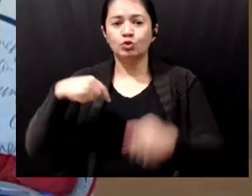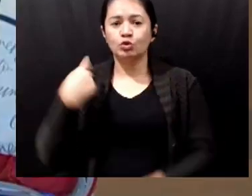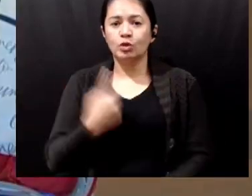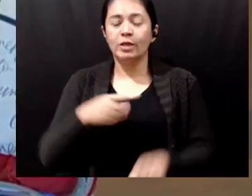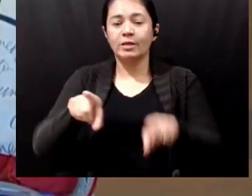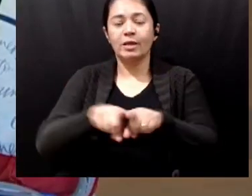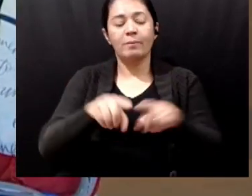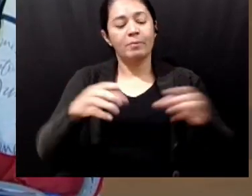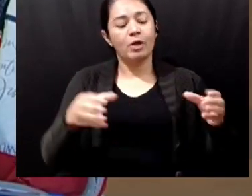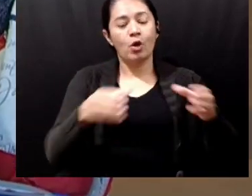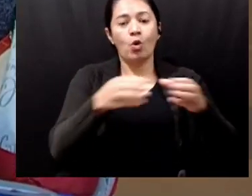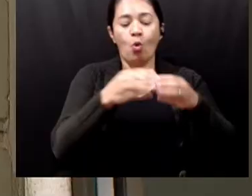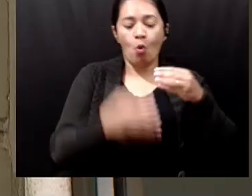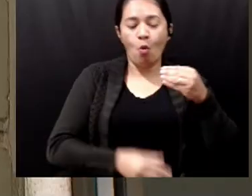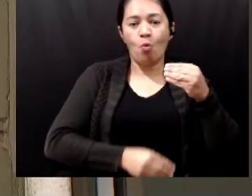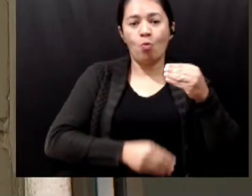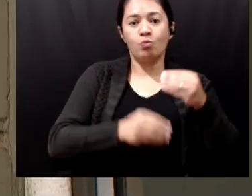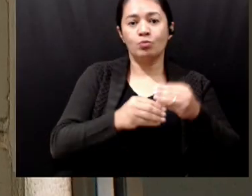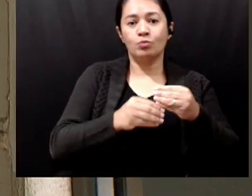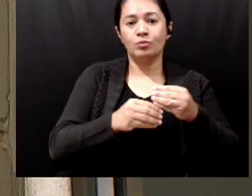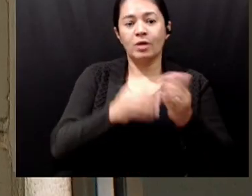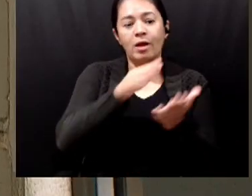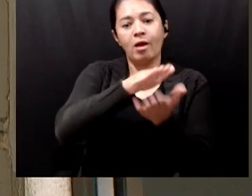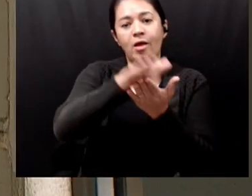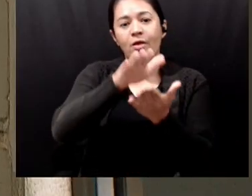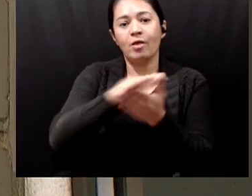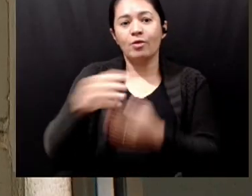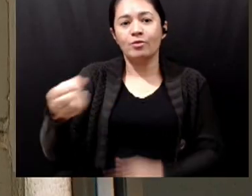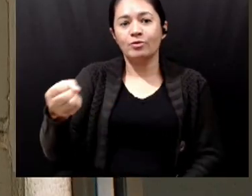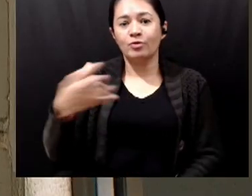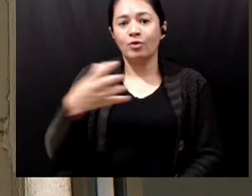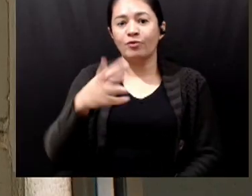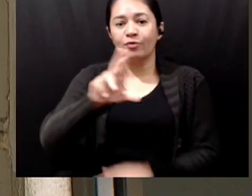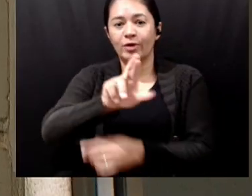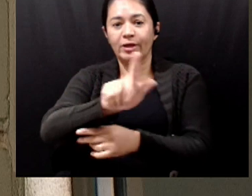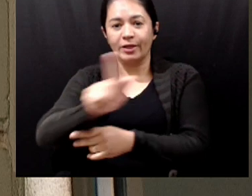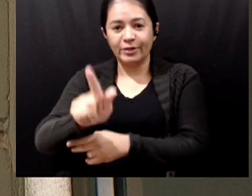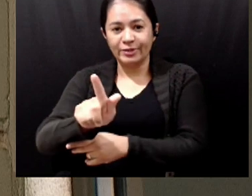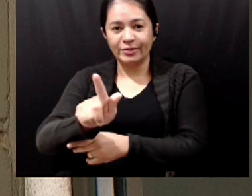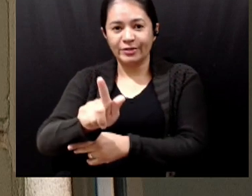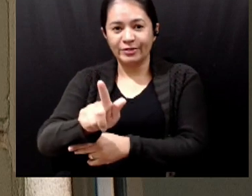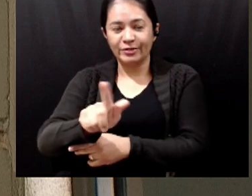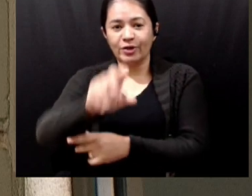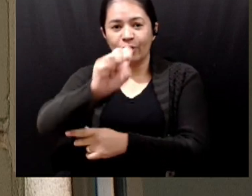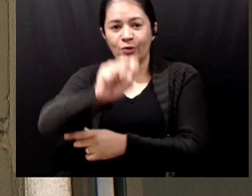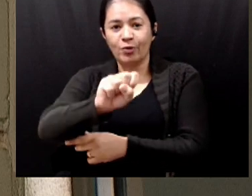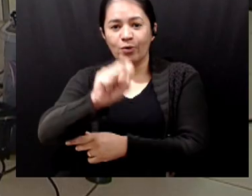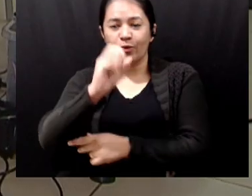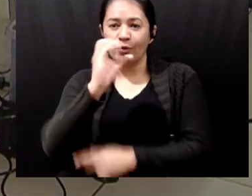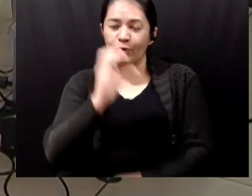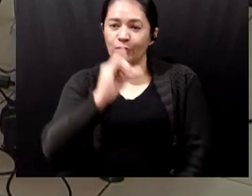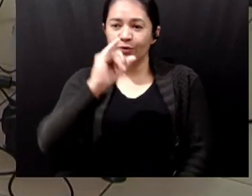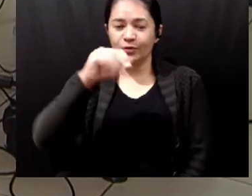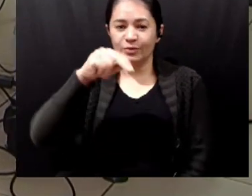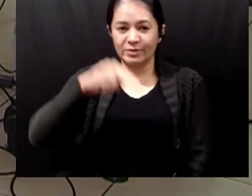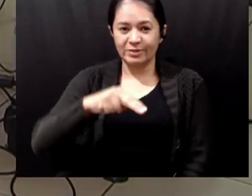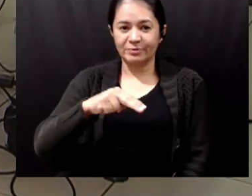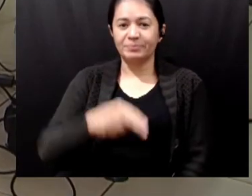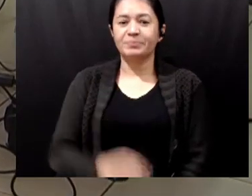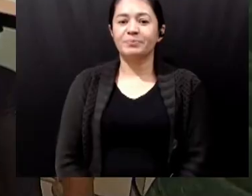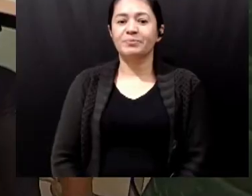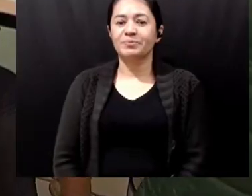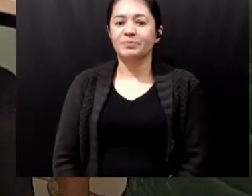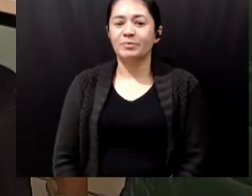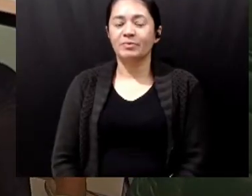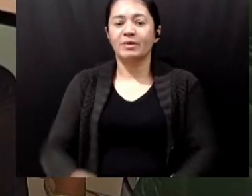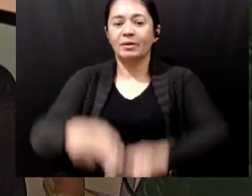com a emissão do novo RG, o SIM, né, que é a Carteira de Identidade Nacional. Por isso, então, a